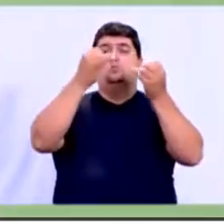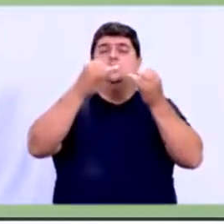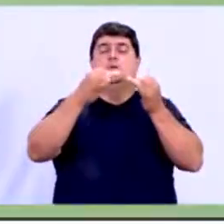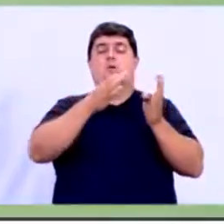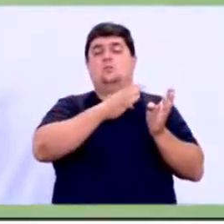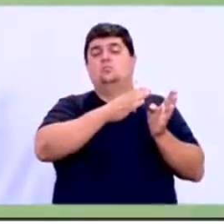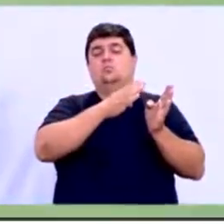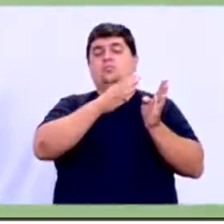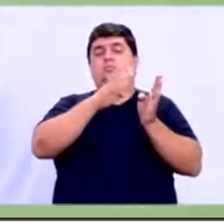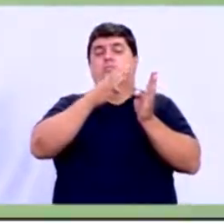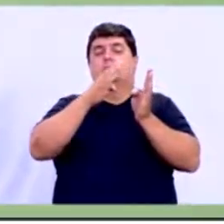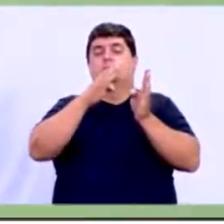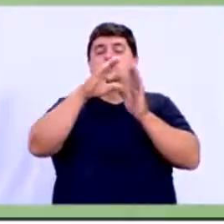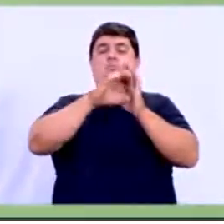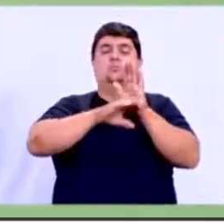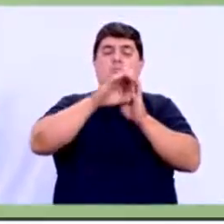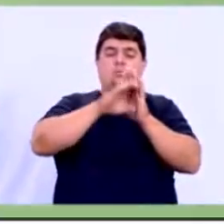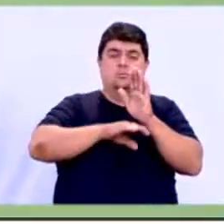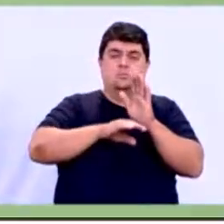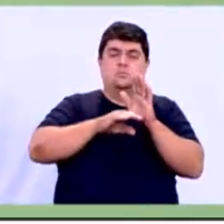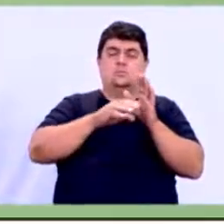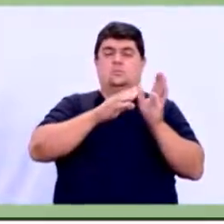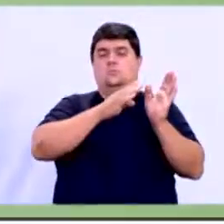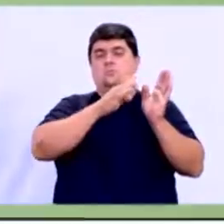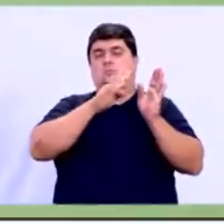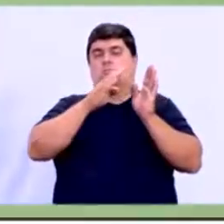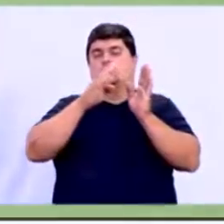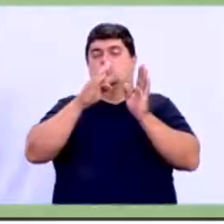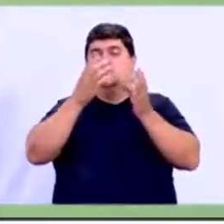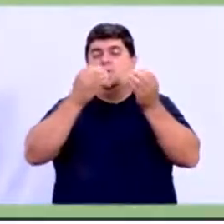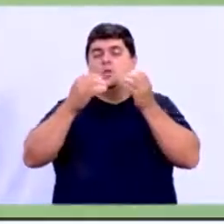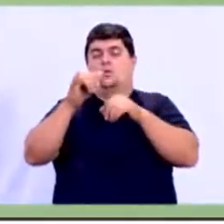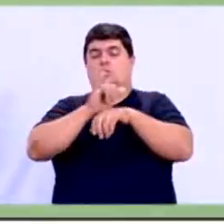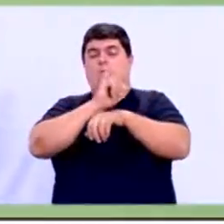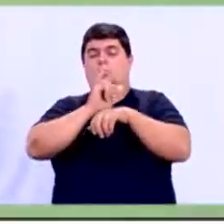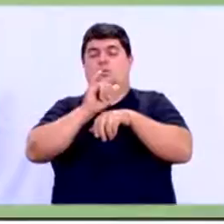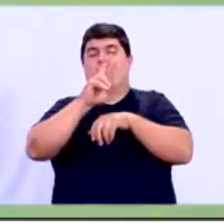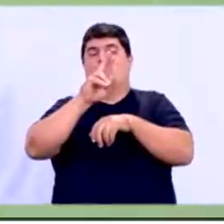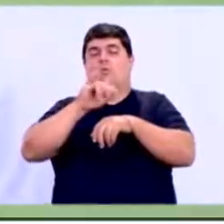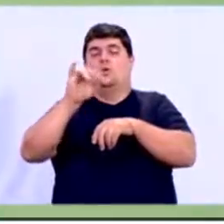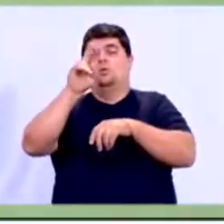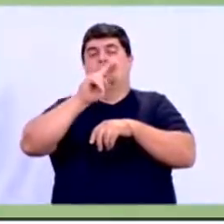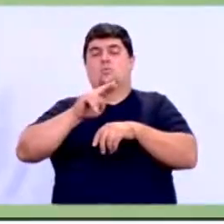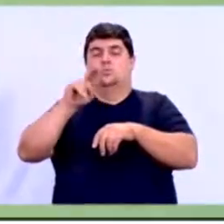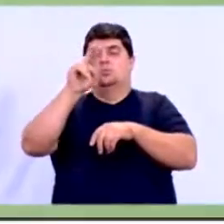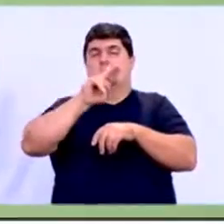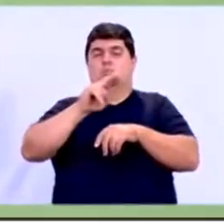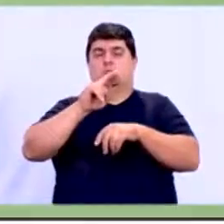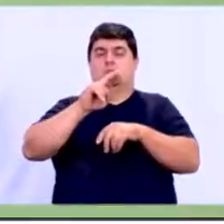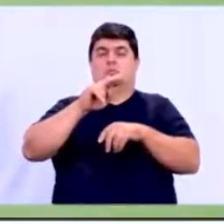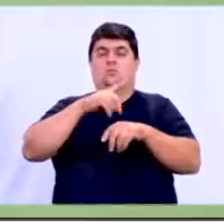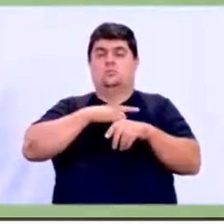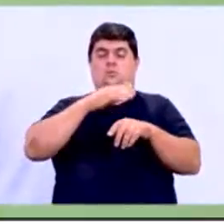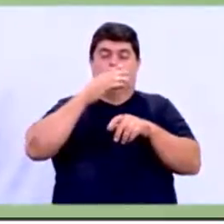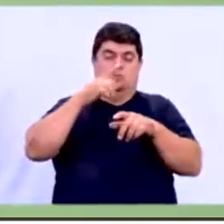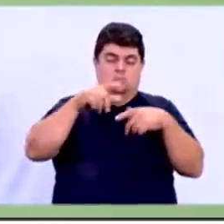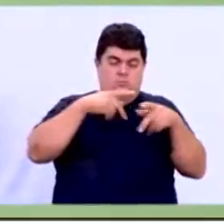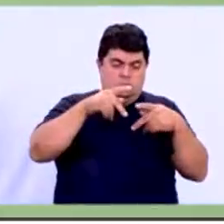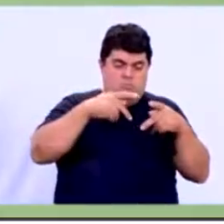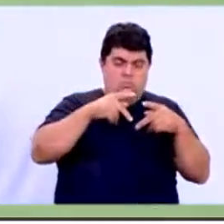o conceito do negócio, as estratégias que serão adotadas, o produto ou serviços